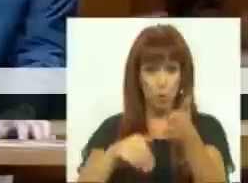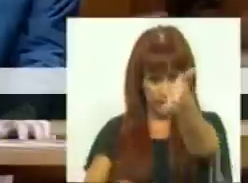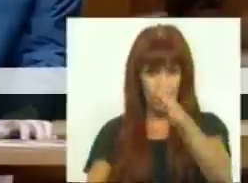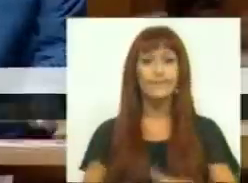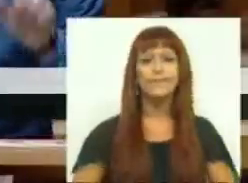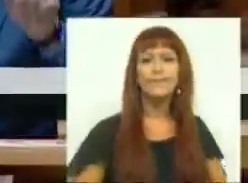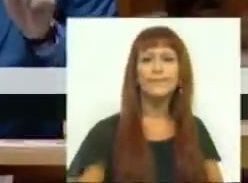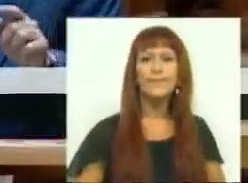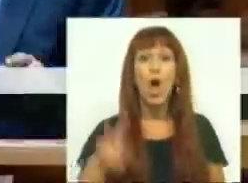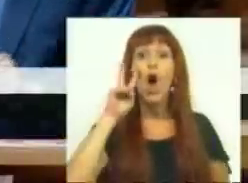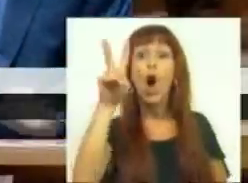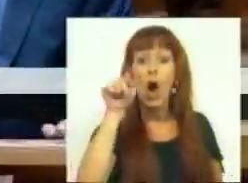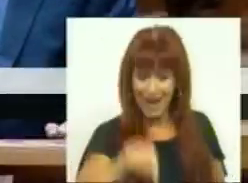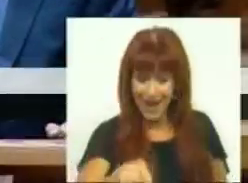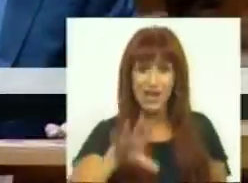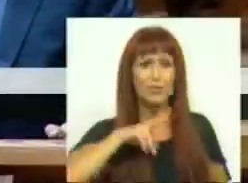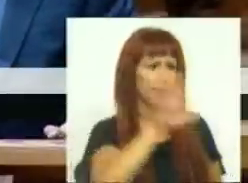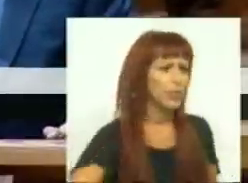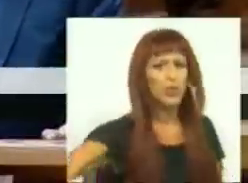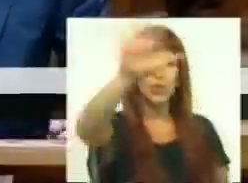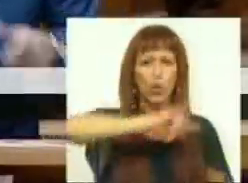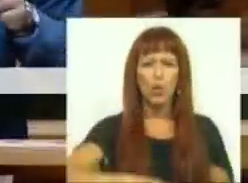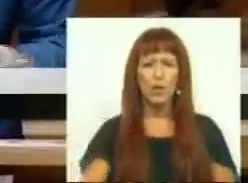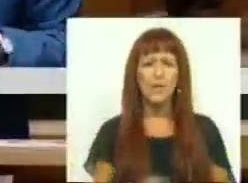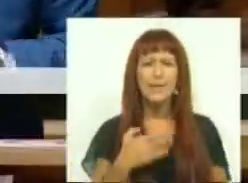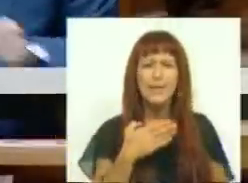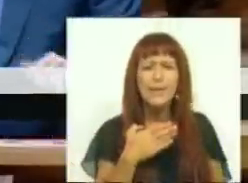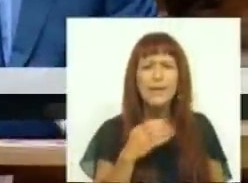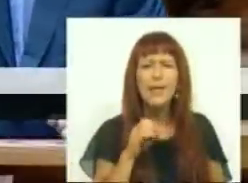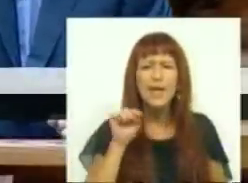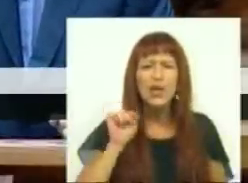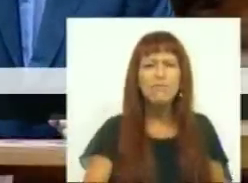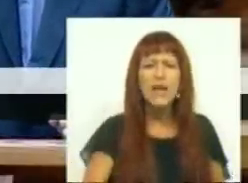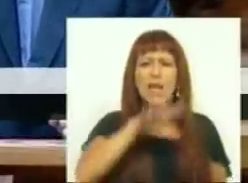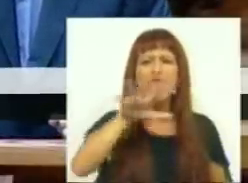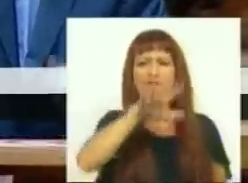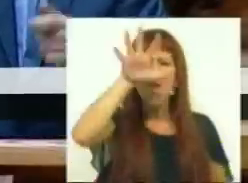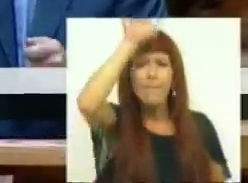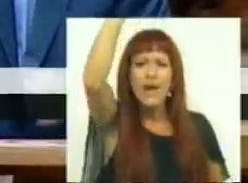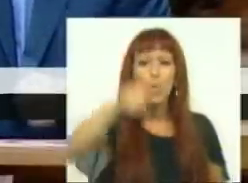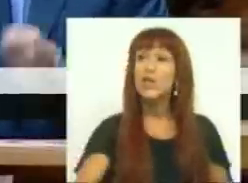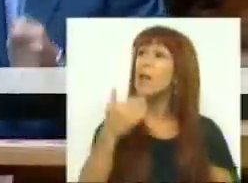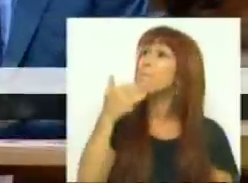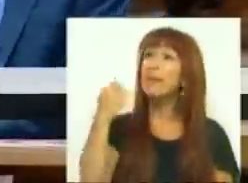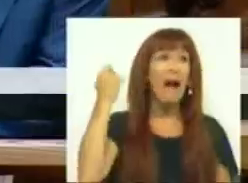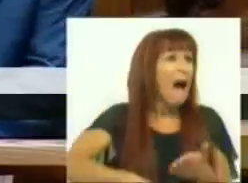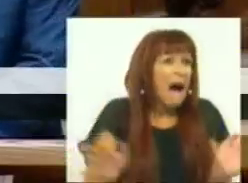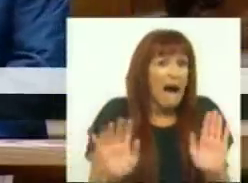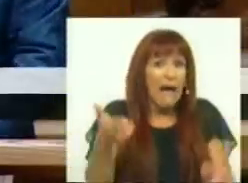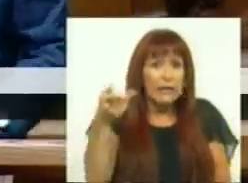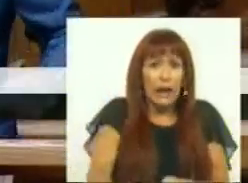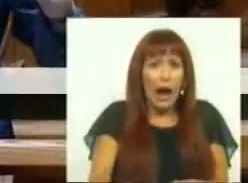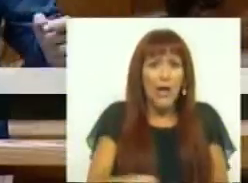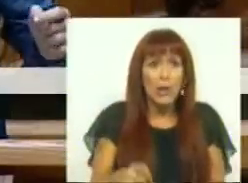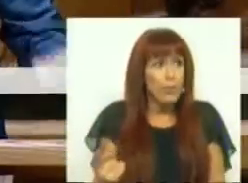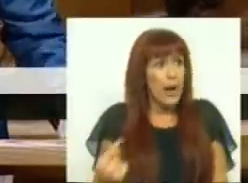resultado e olhe para este país. Há 700 mil famílias que pediram isenção nas taxas